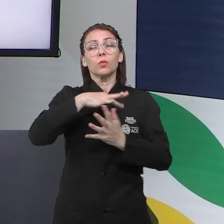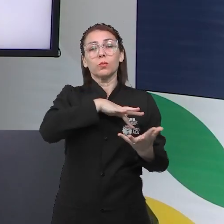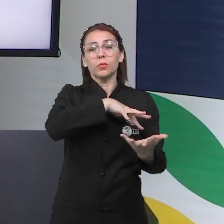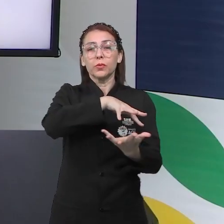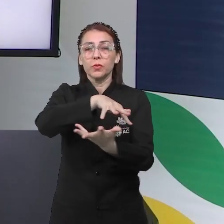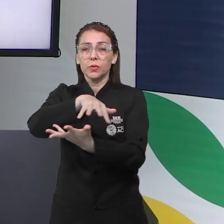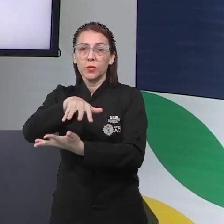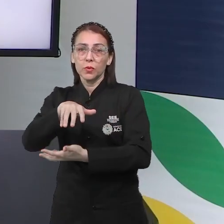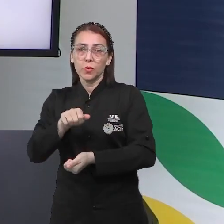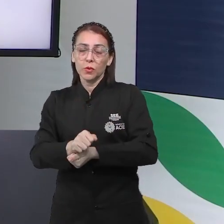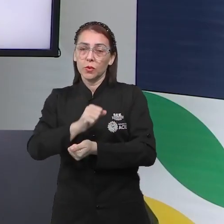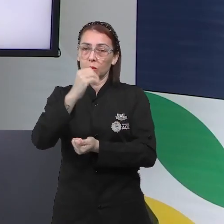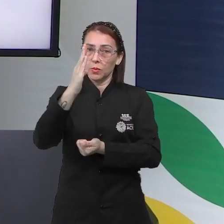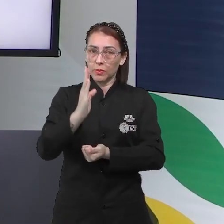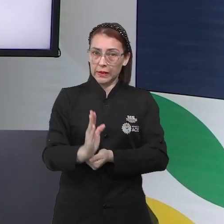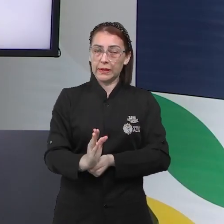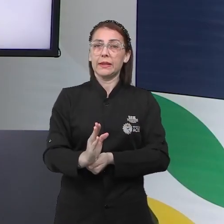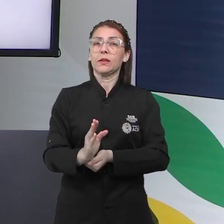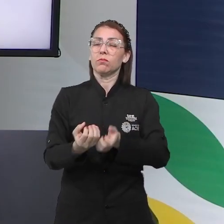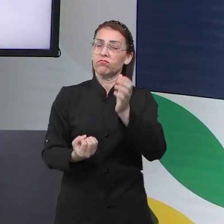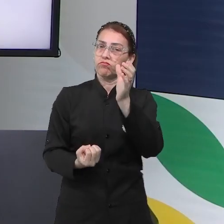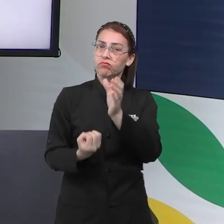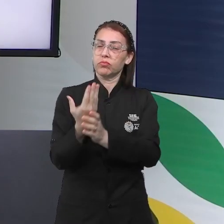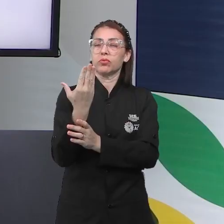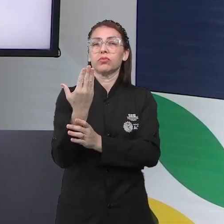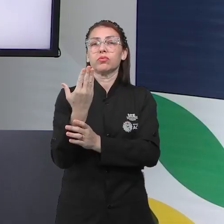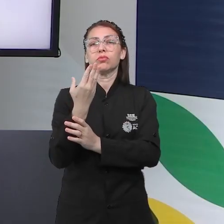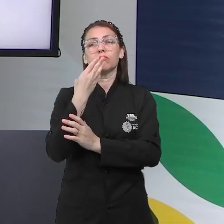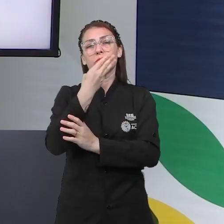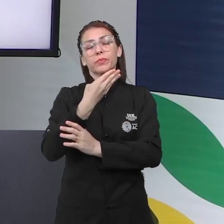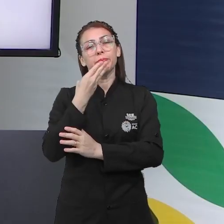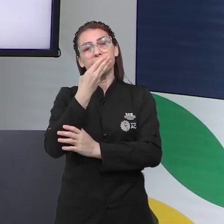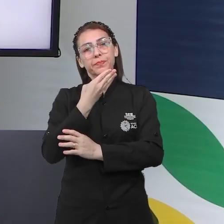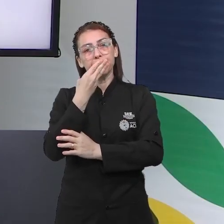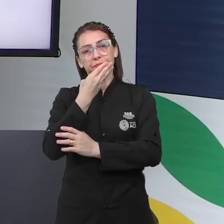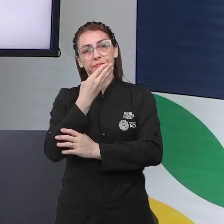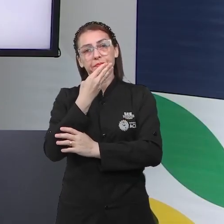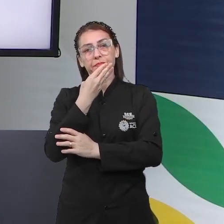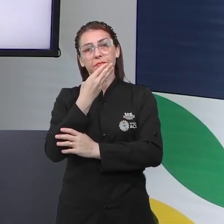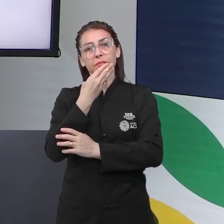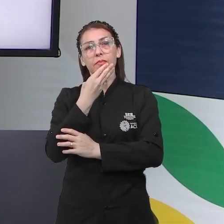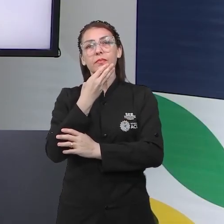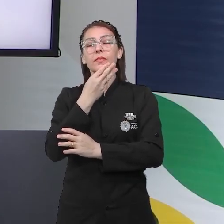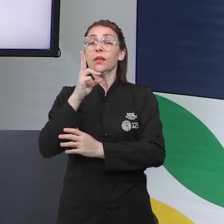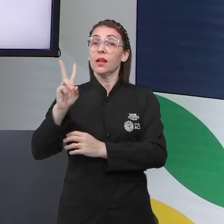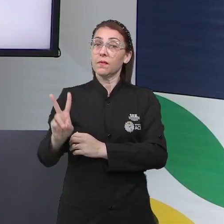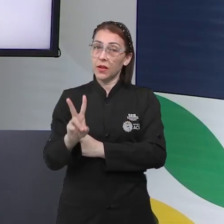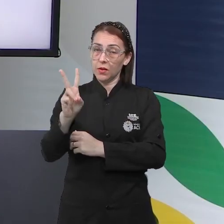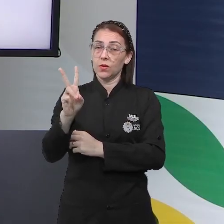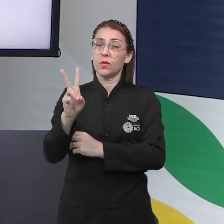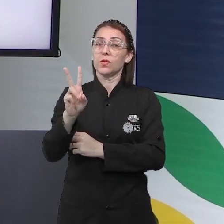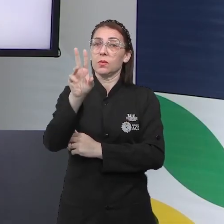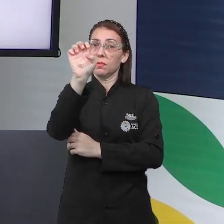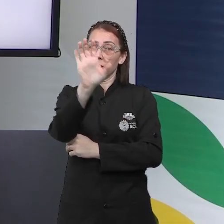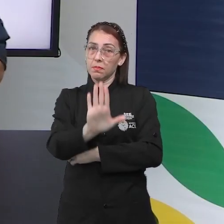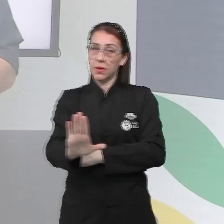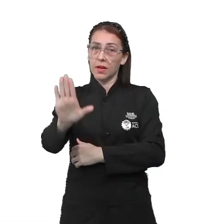mundo. O Brasil se tornou o maior produtor de açúcar do mundo e que era um item muito valioso para o